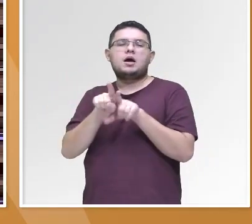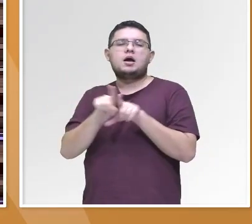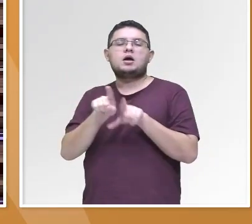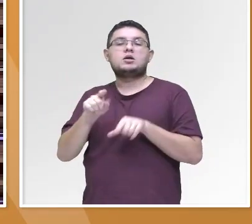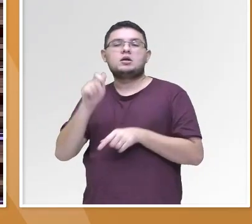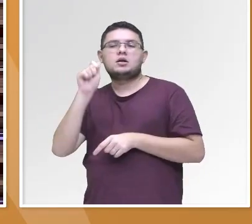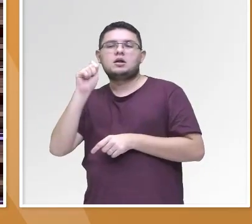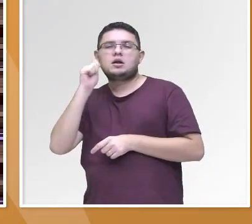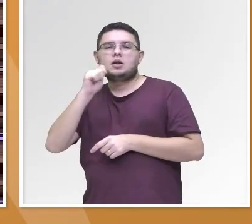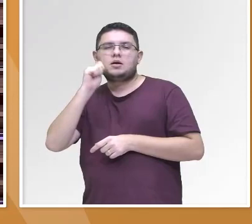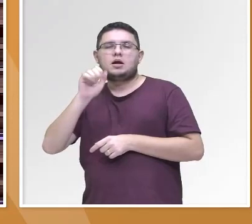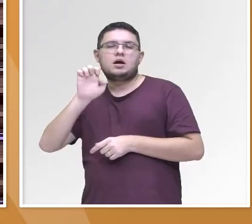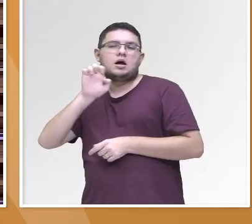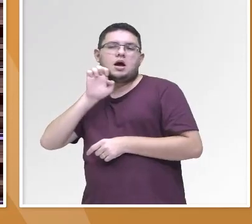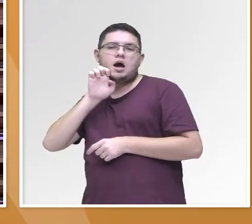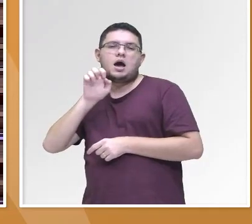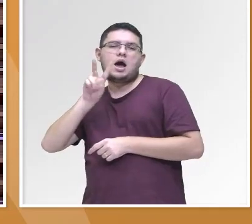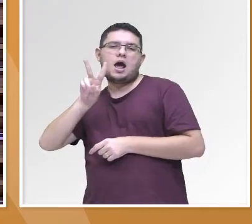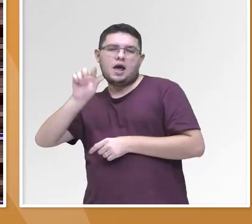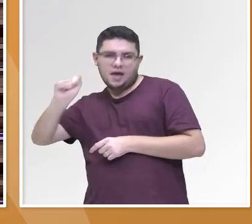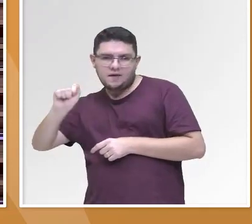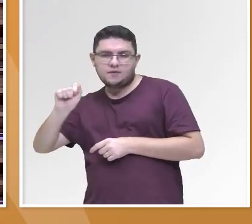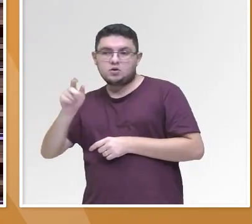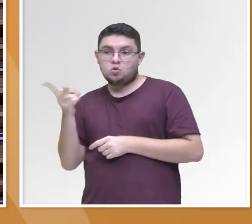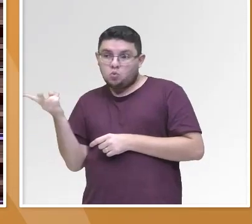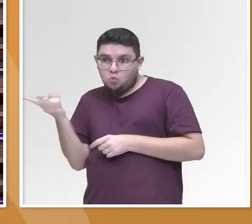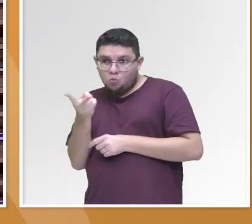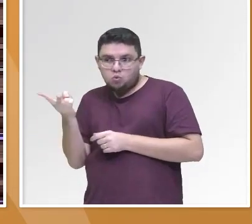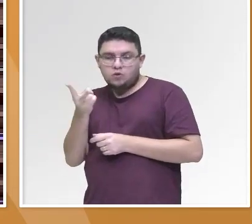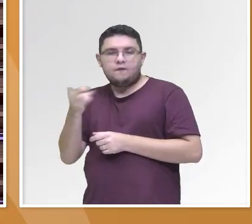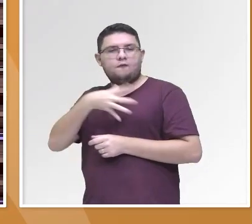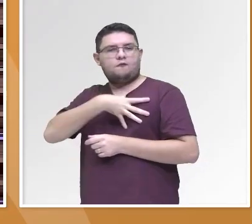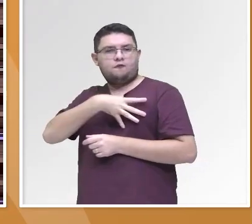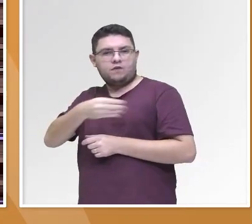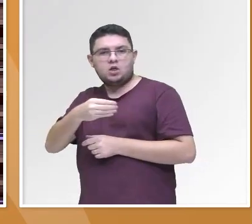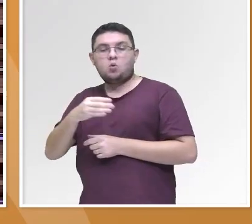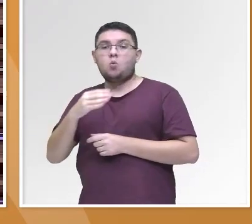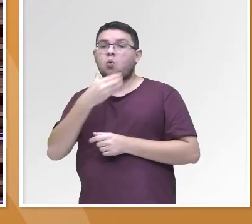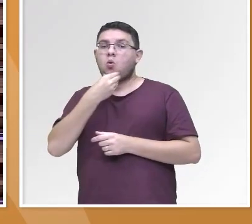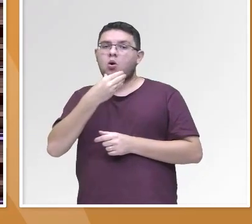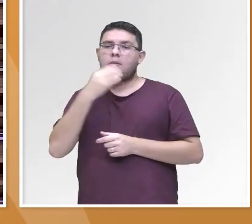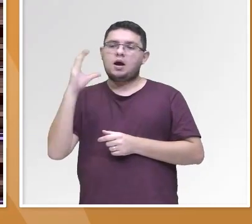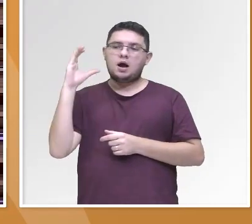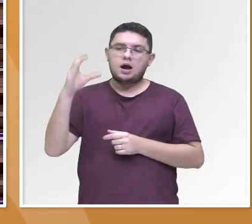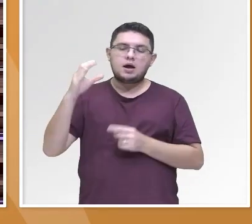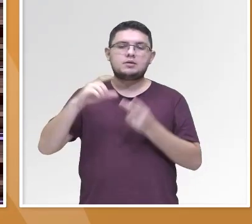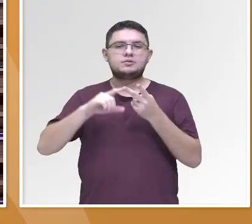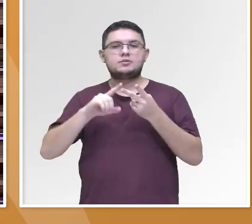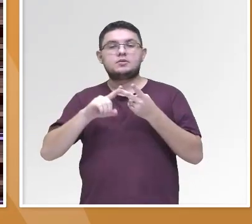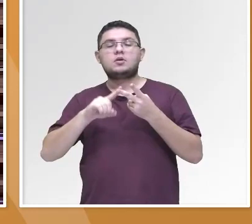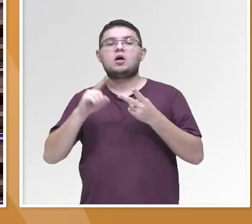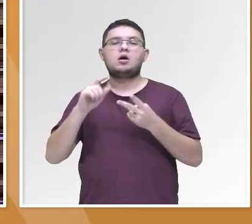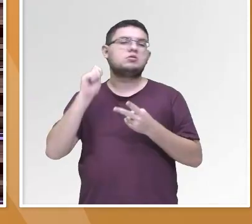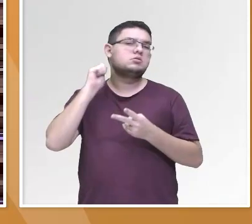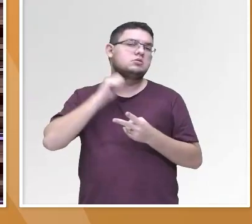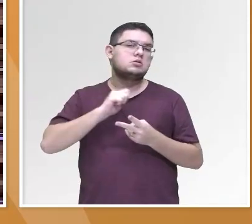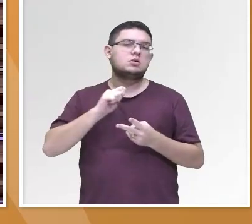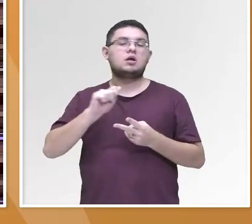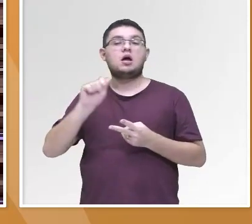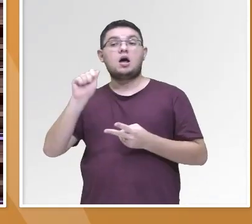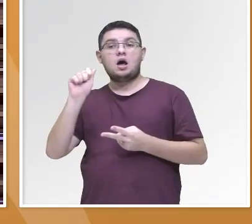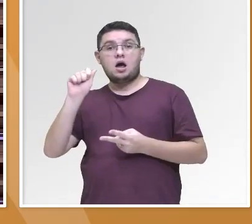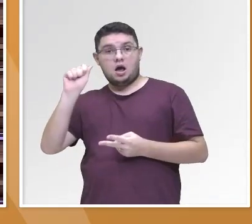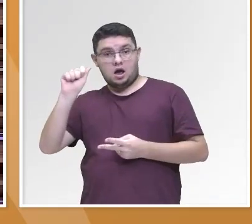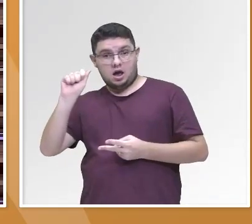Abel, mas rejeitou de Caim, por conta disso Caim teve inveja e teria matado seu irmão. Mas o que tem a ver, professor, essa história aqui com a justificação da